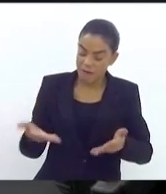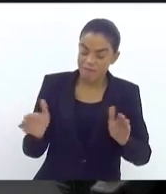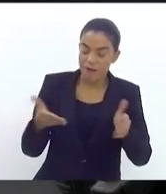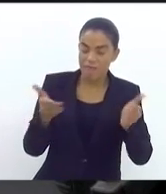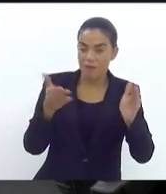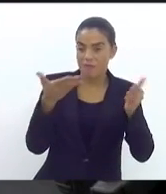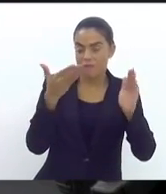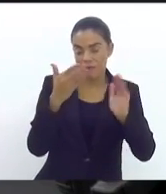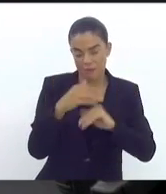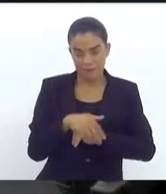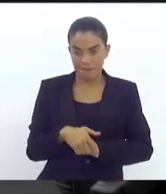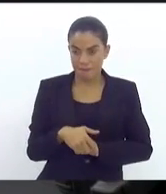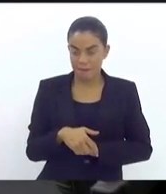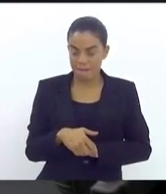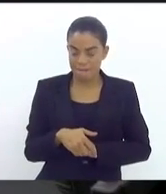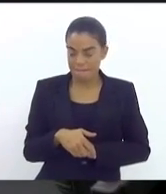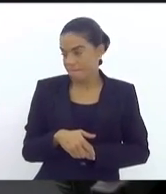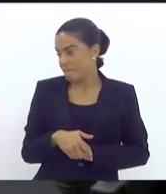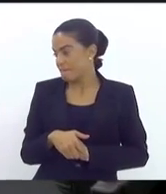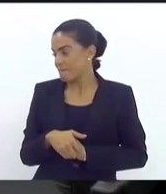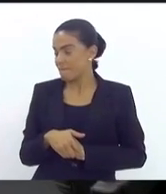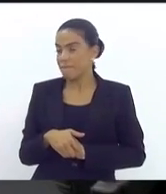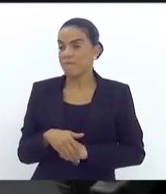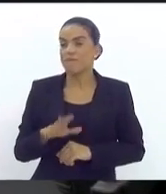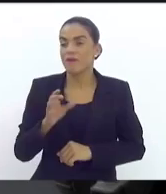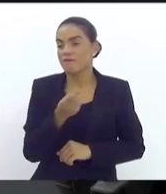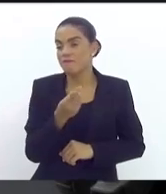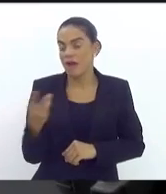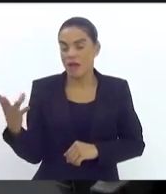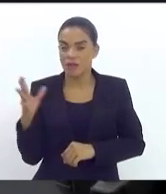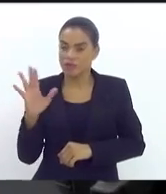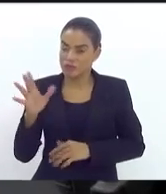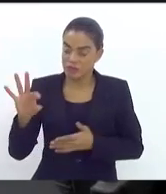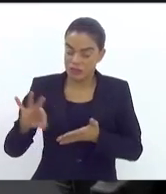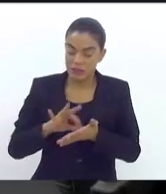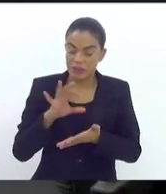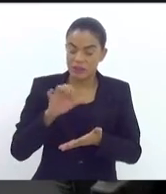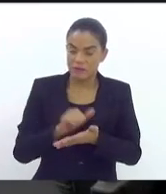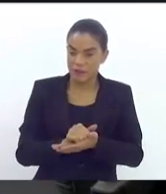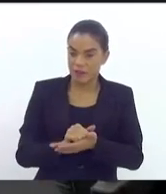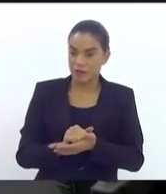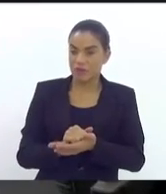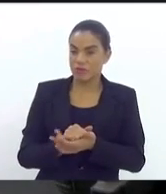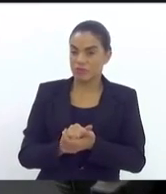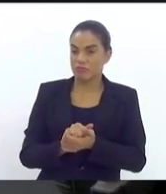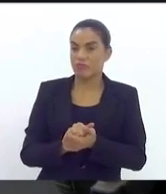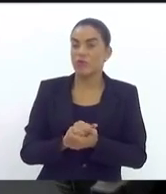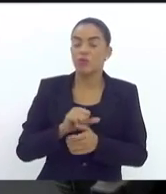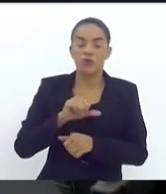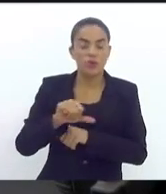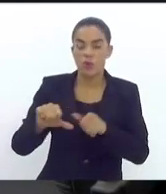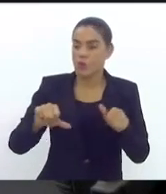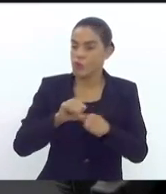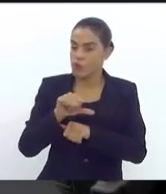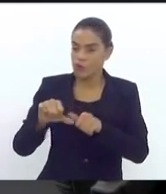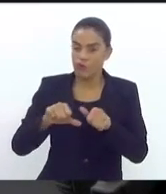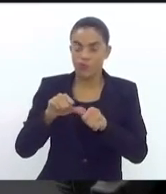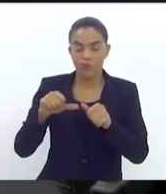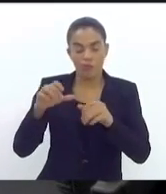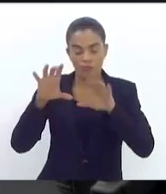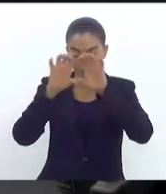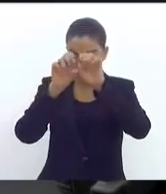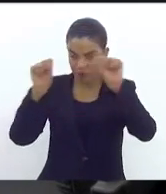condenação de inocentes. Muito já se escreveu e falou sobre o equívoco que foi a virada jurisprudencial dos tribunais